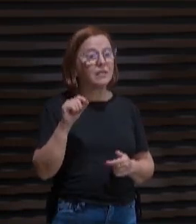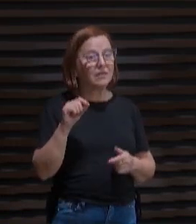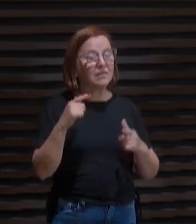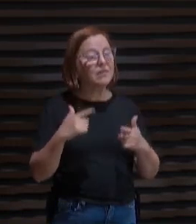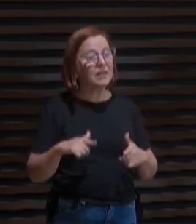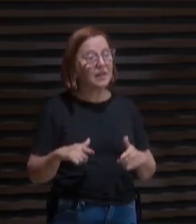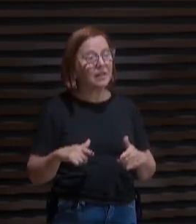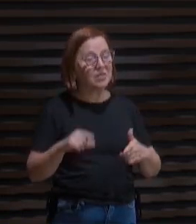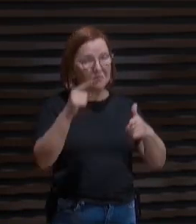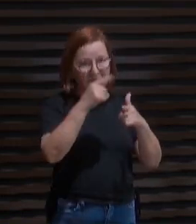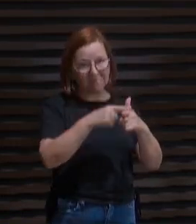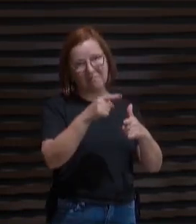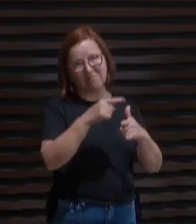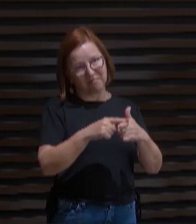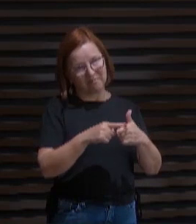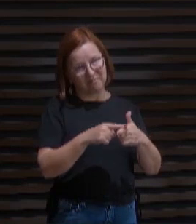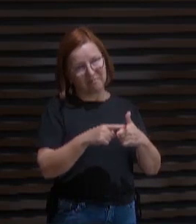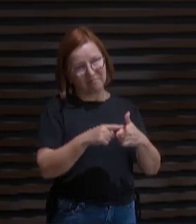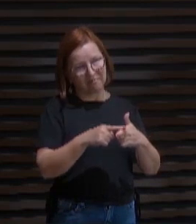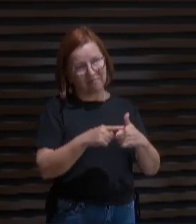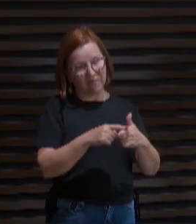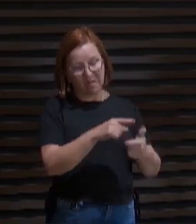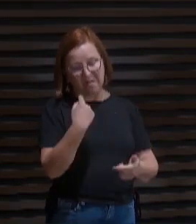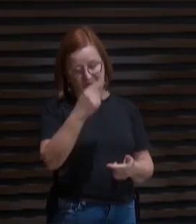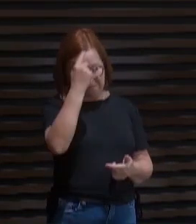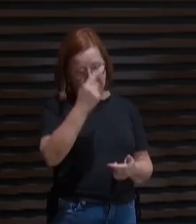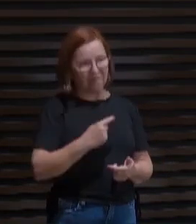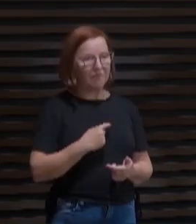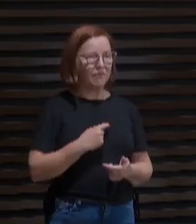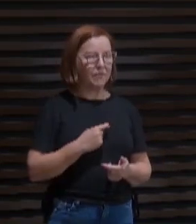Na circunstância, em nós.